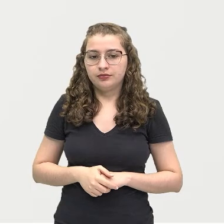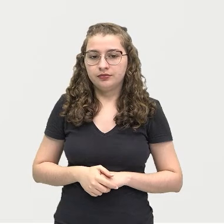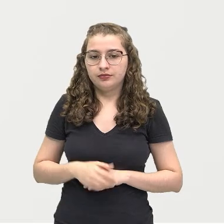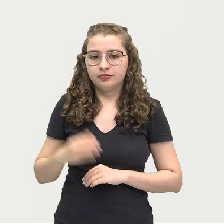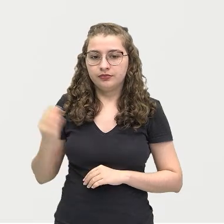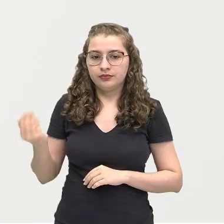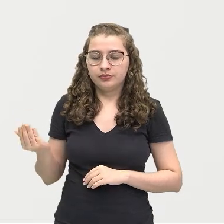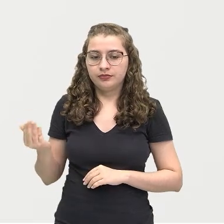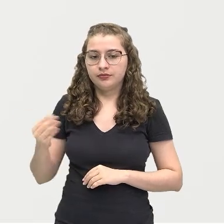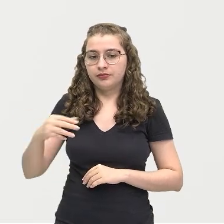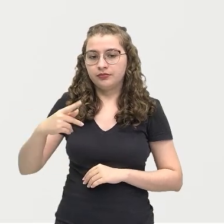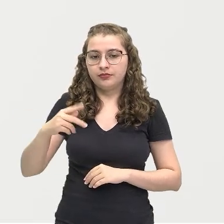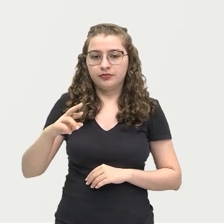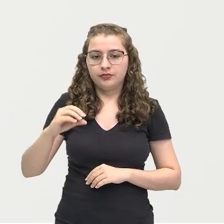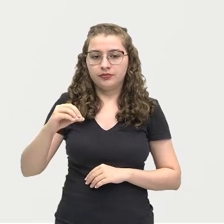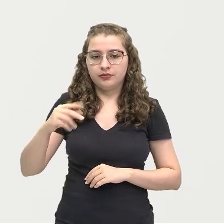Propil.